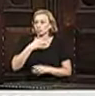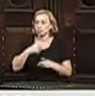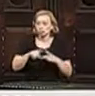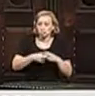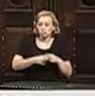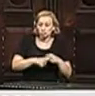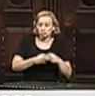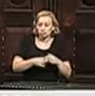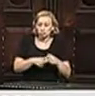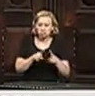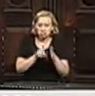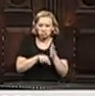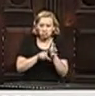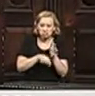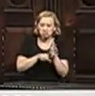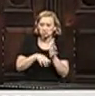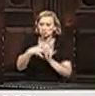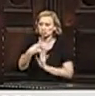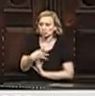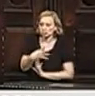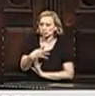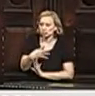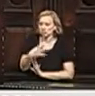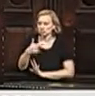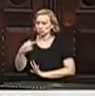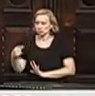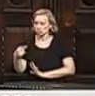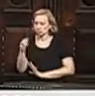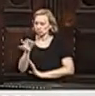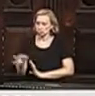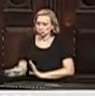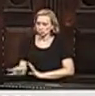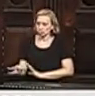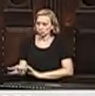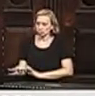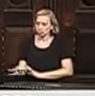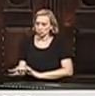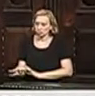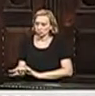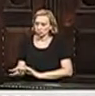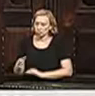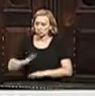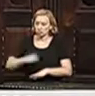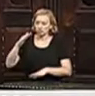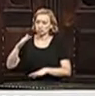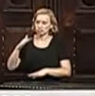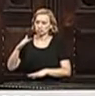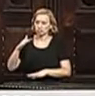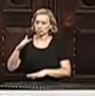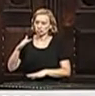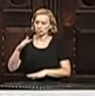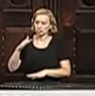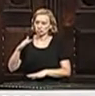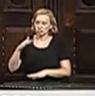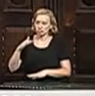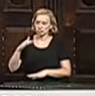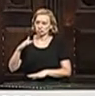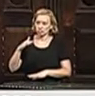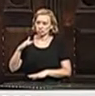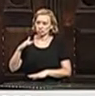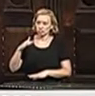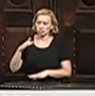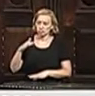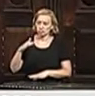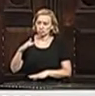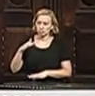da inflação é de 47%. E o máximo, não caia da cadeira,